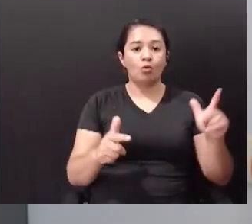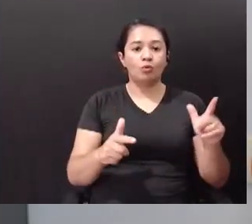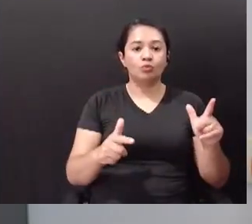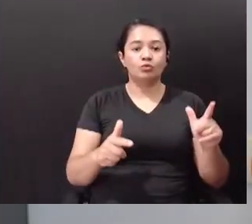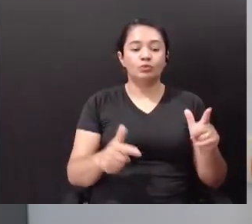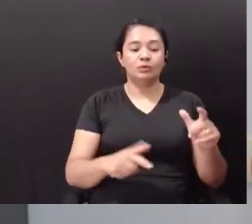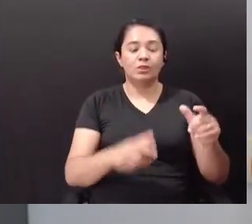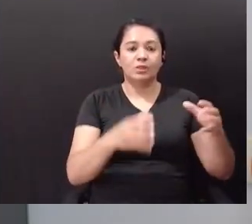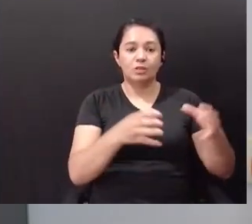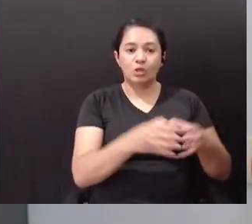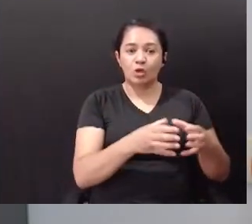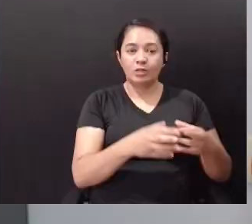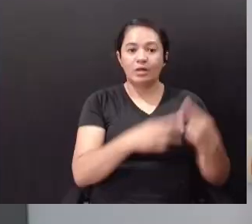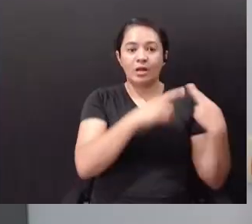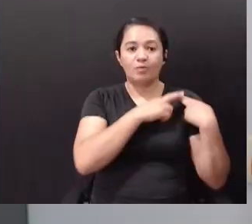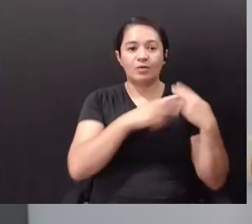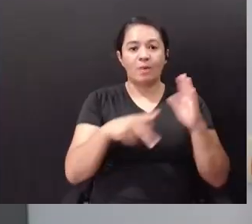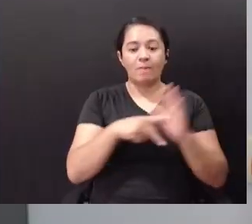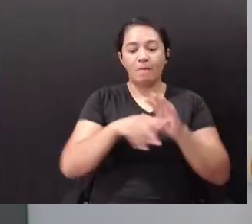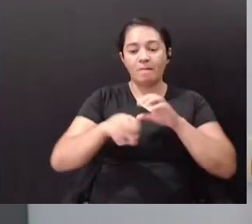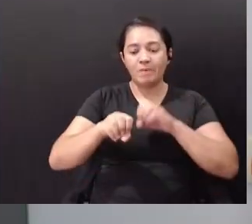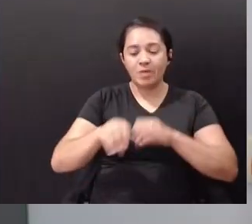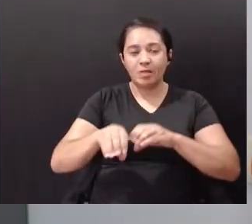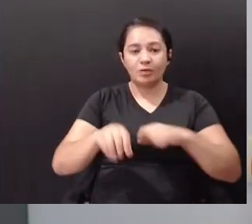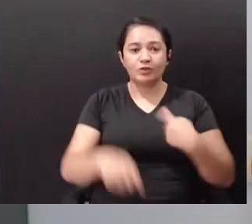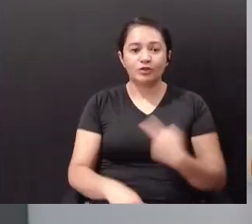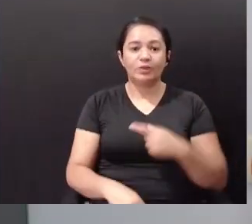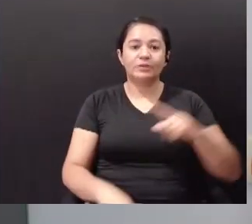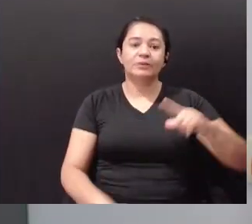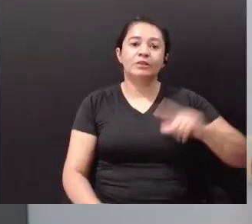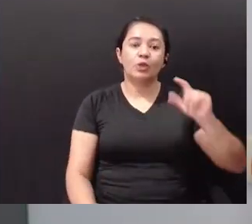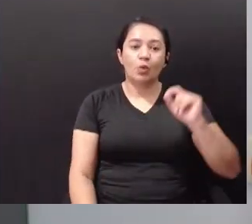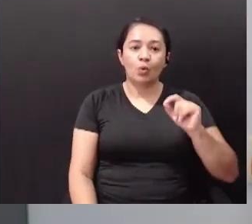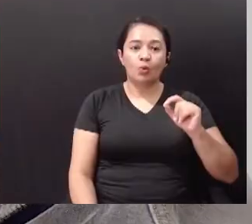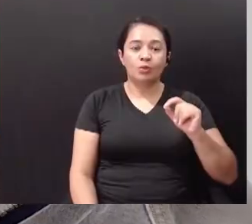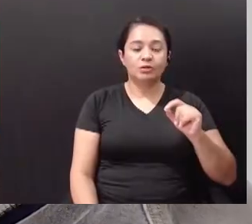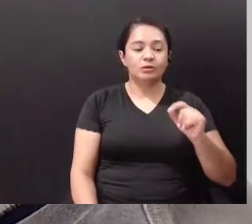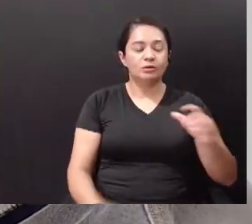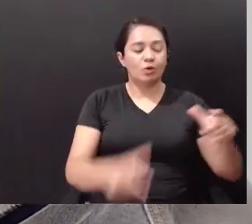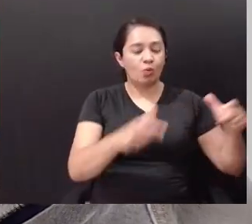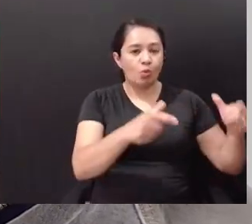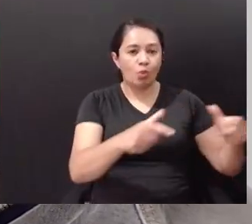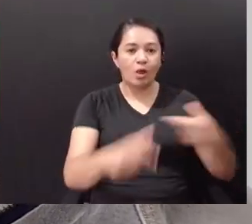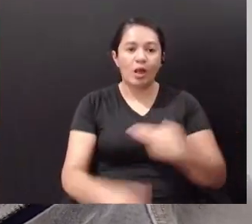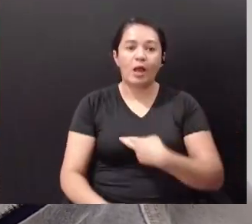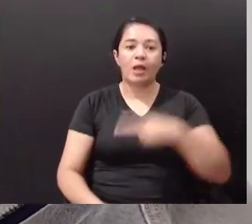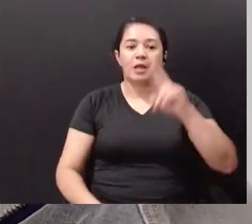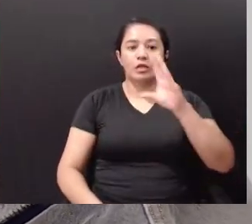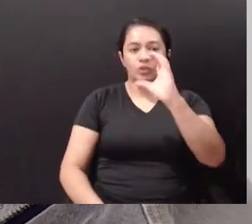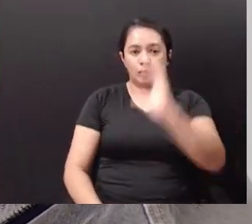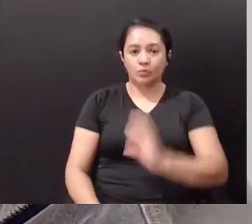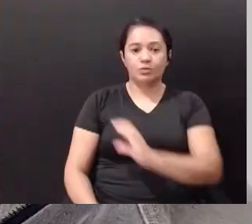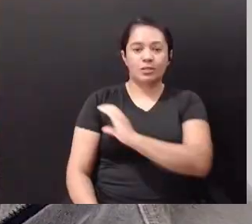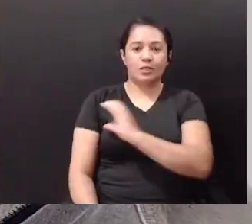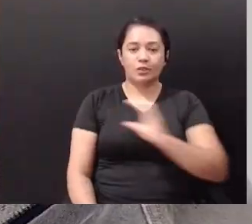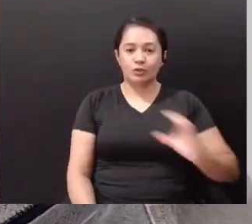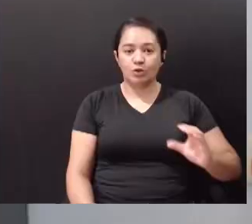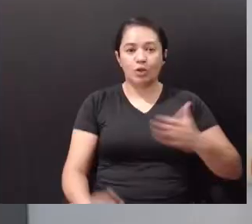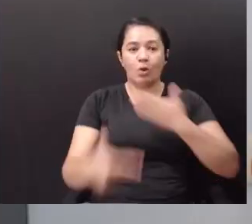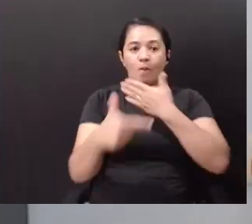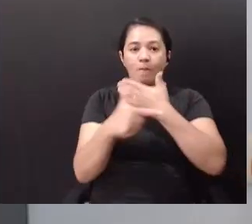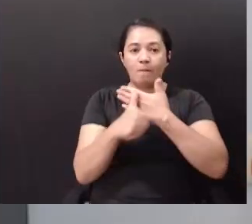Então a gente ainda tem essa questão das ordens religiosas católicas com um papel muito importante dentro da